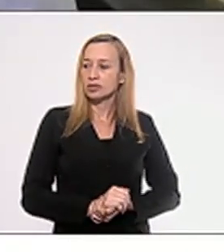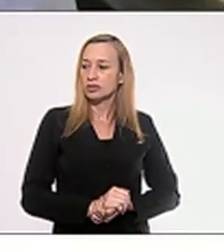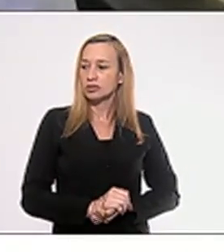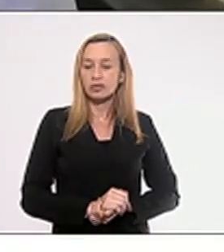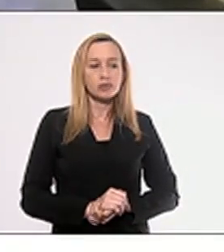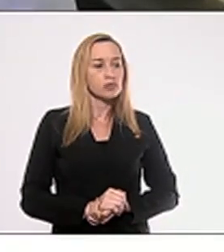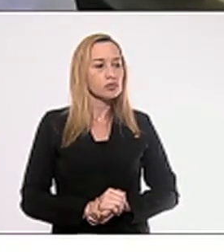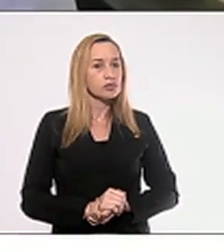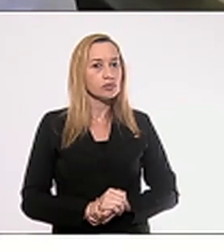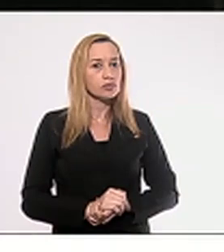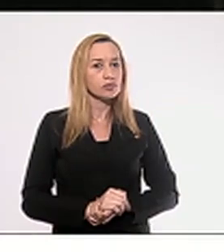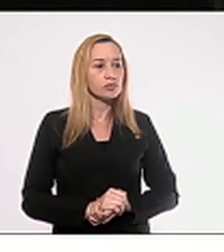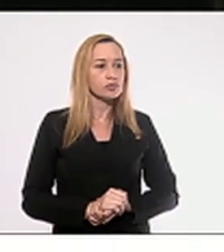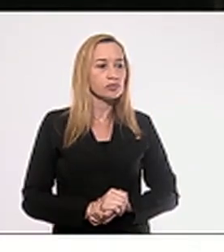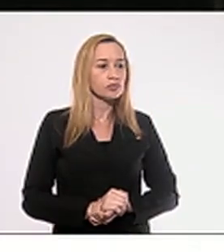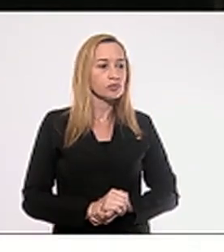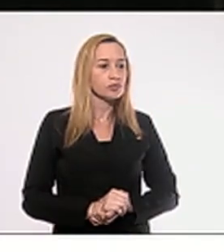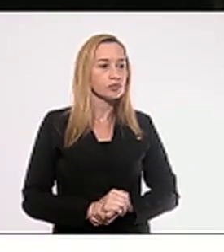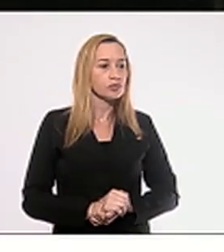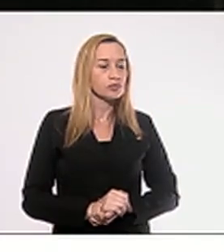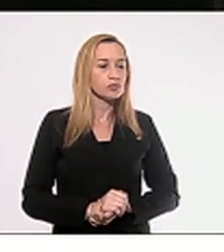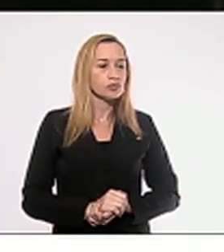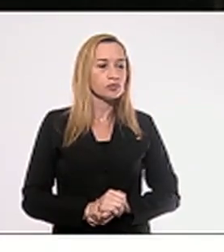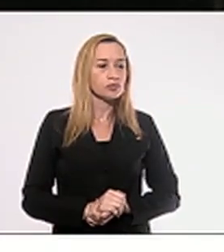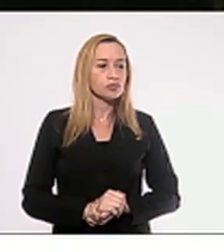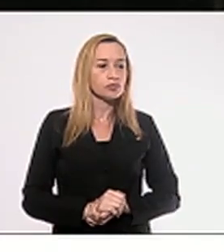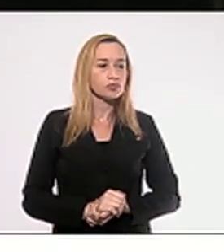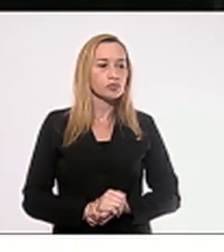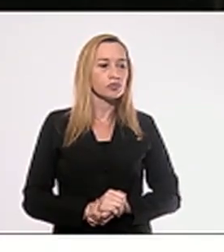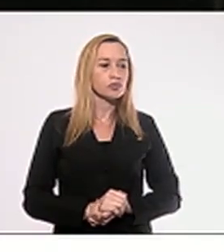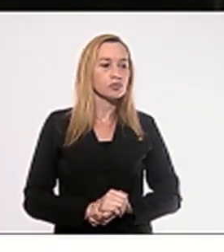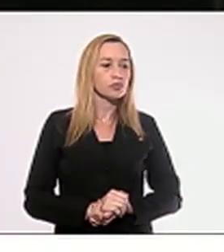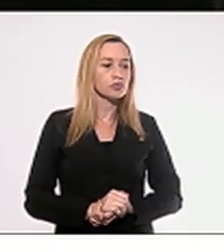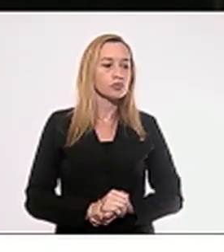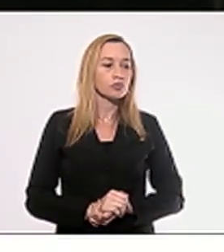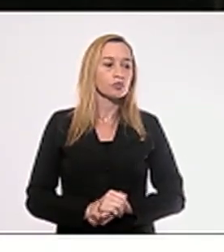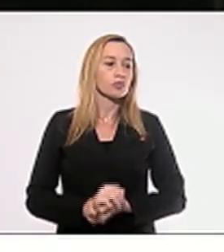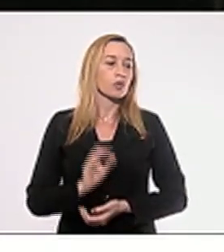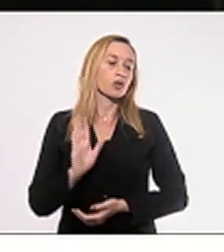E com relação a ar propriamente dito na tubulação?